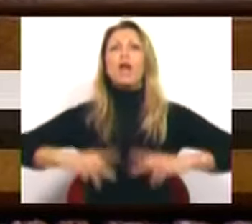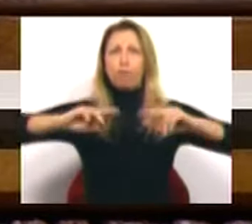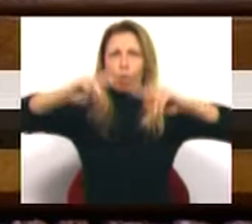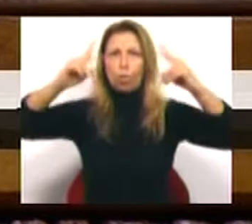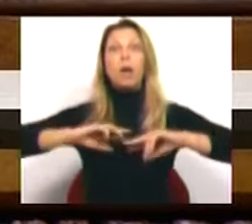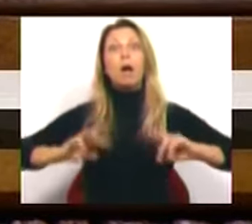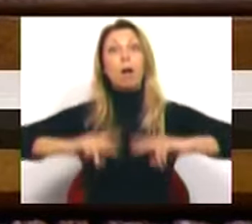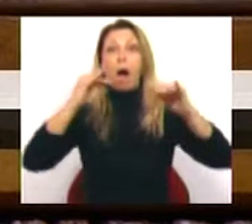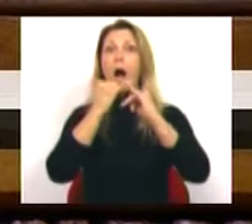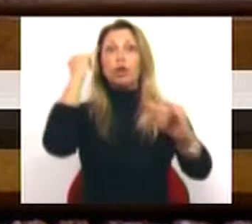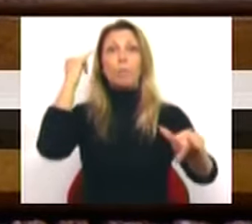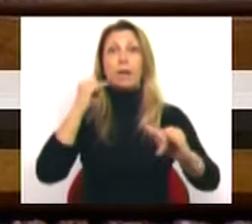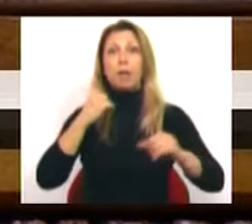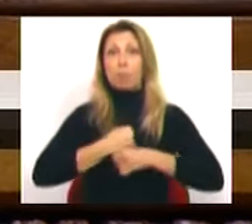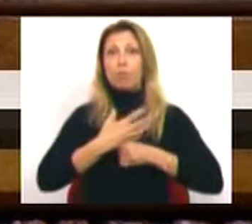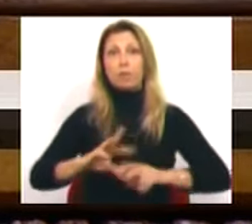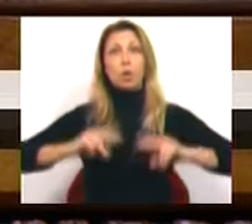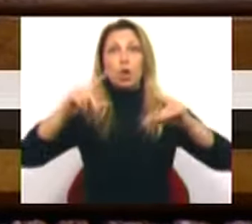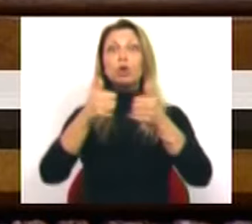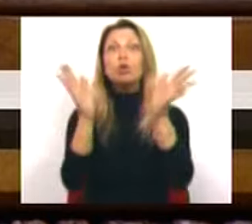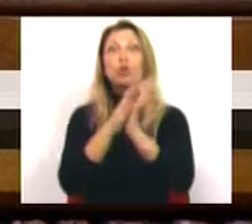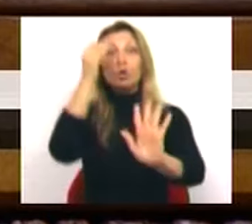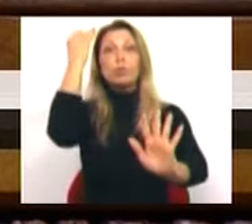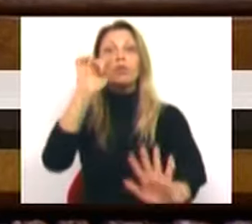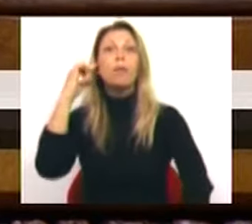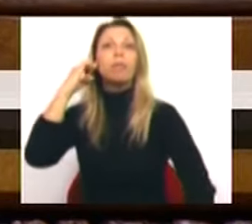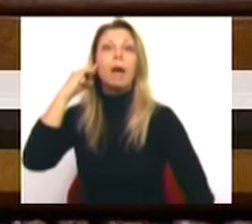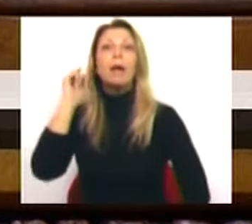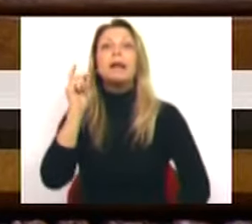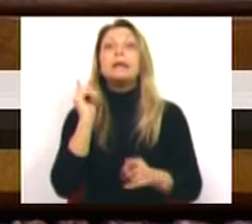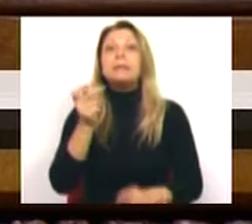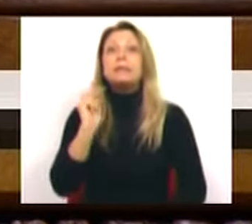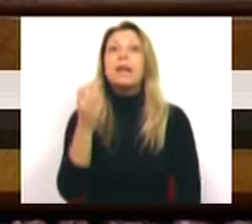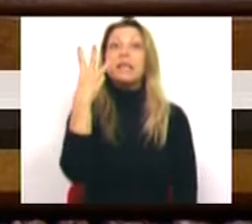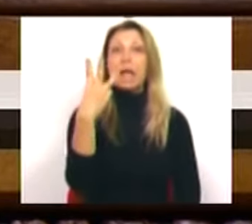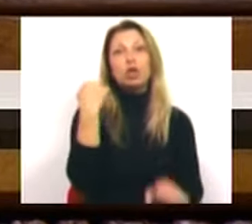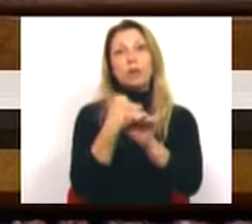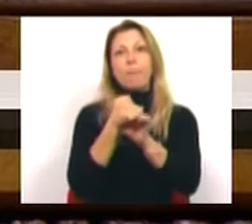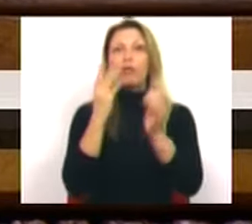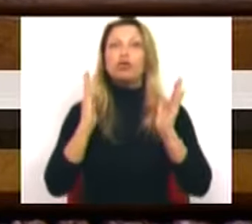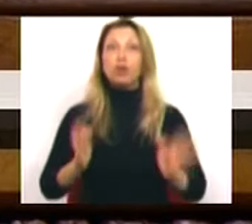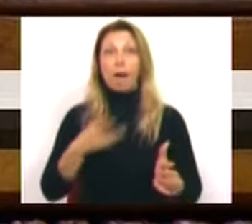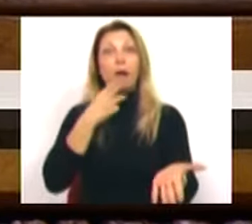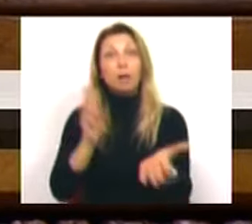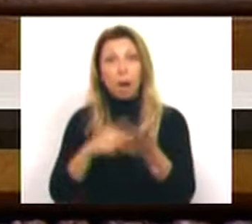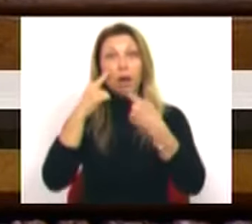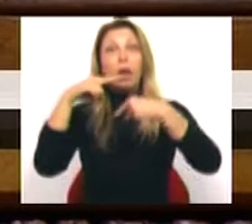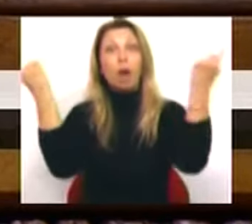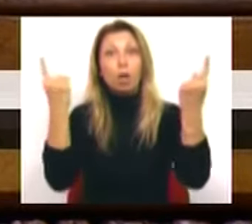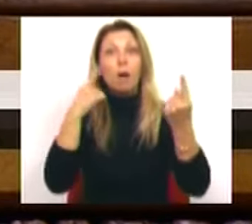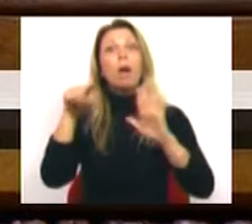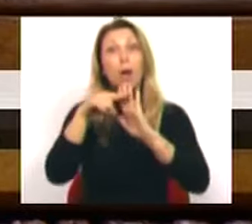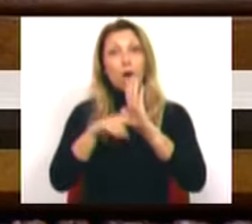automática na carreira de todos os docentes que prefaçam 3 anos de serviço. A realidade demonstra que a norma travão tem fomentado